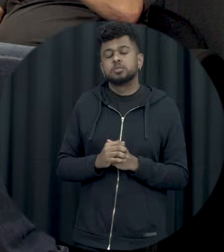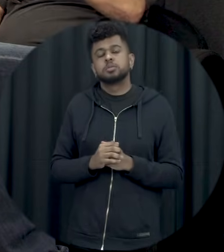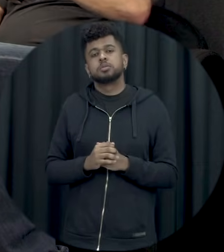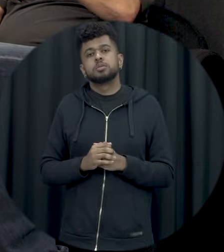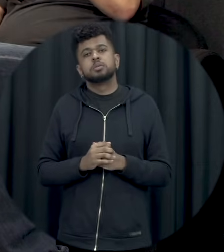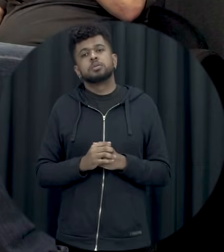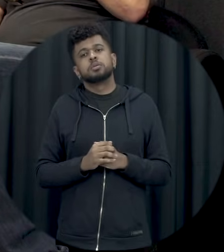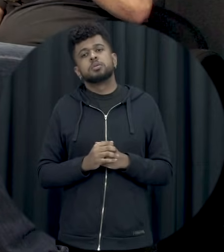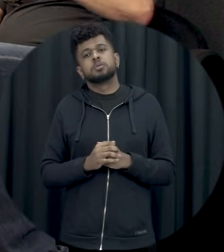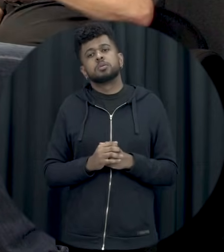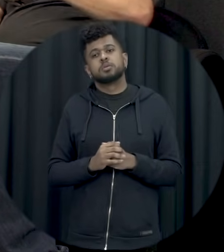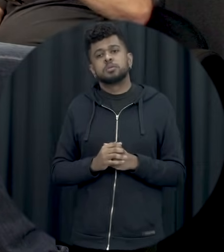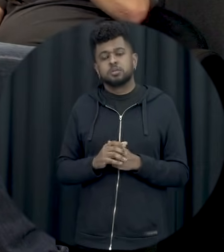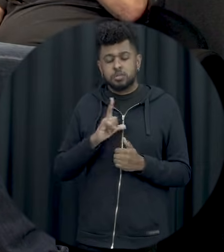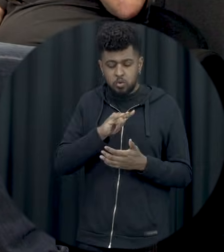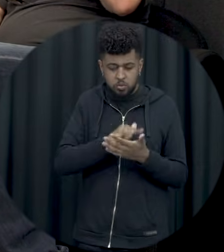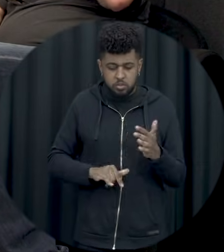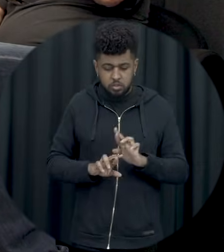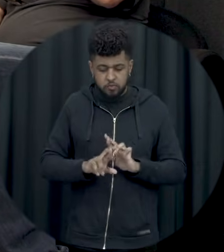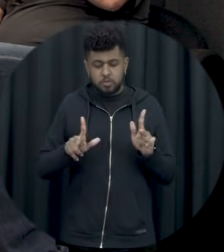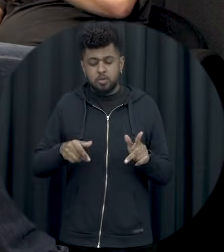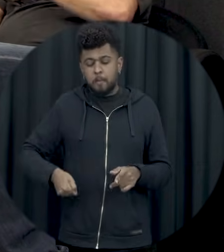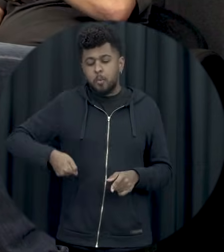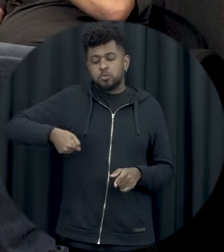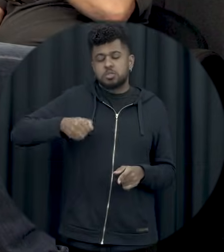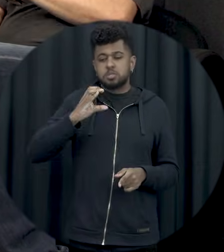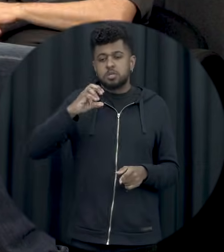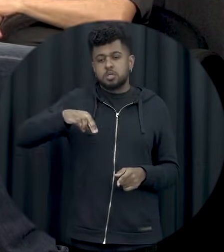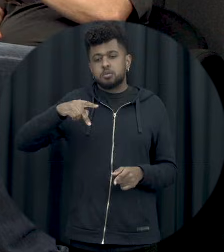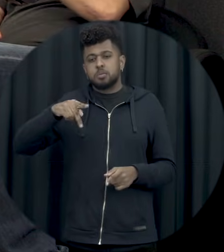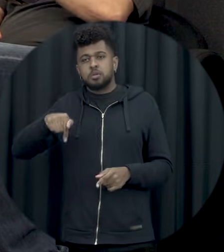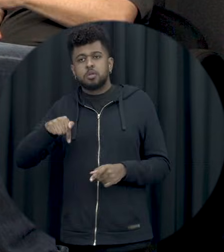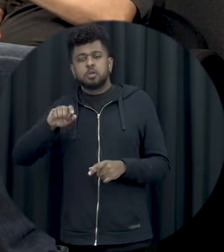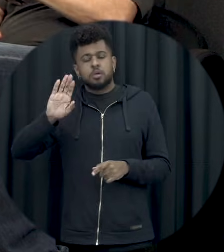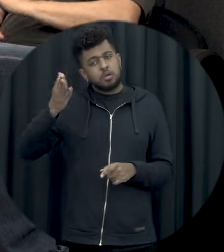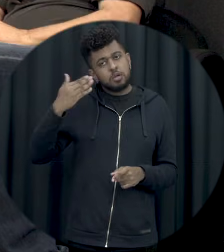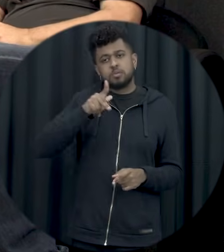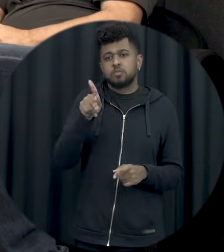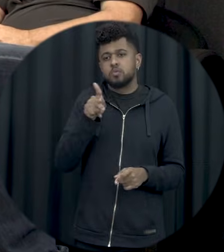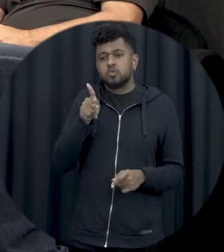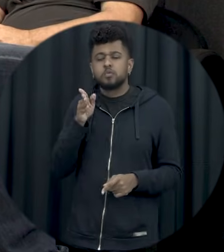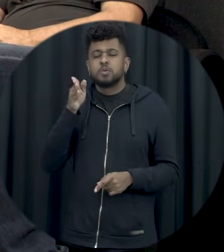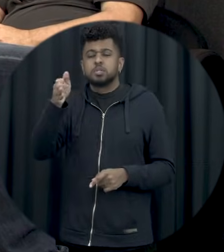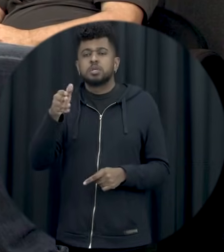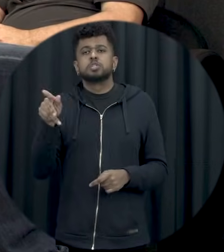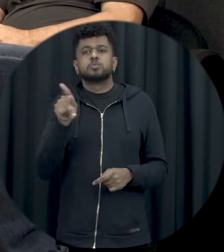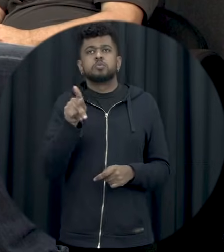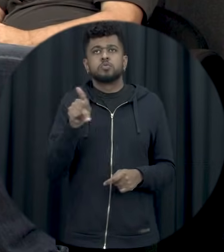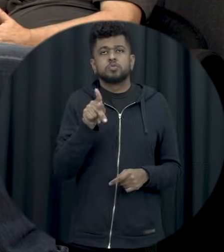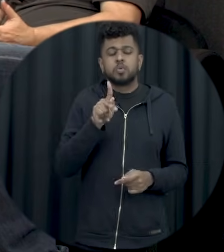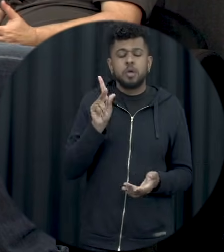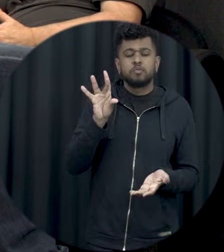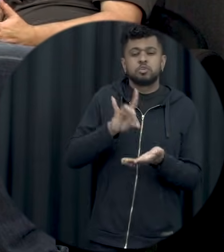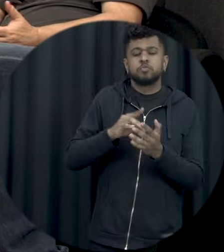com contratos diferentes, como bolsista do CNPq antes, como professor visitante depois, como professor efetivo, concursado